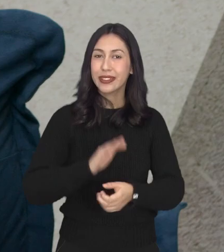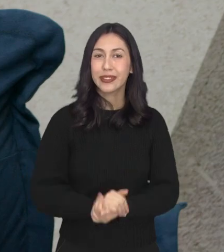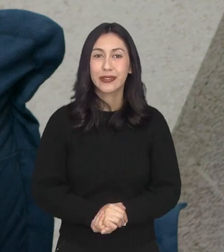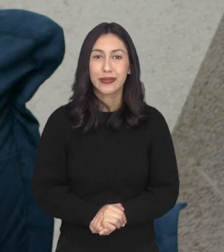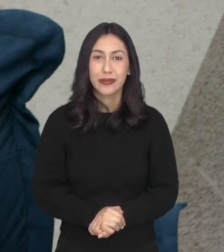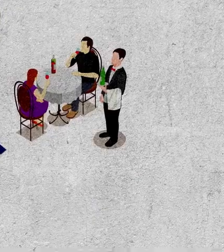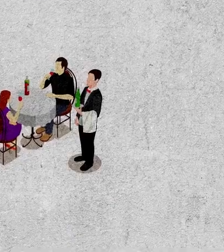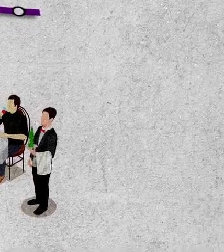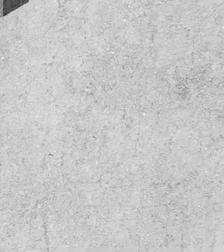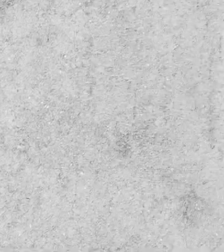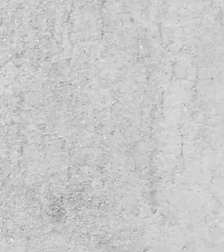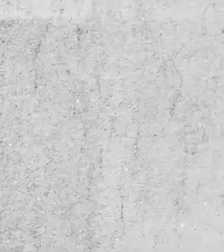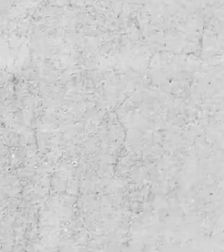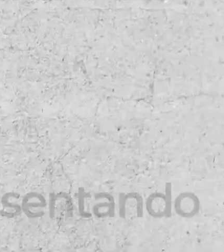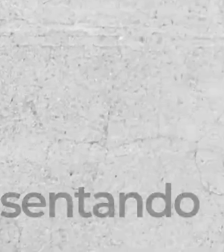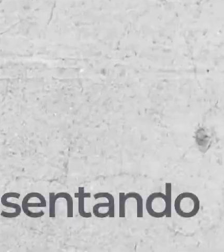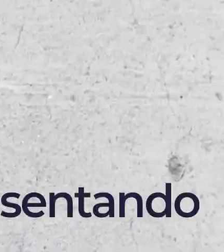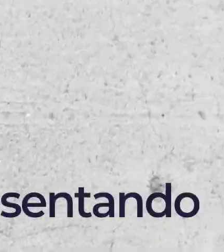muito mais.